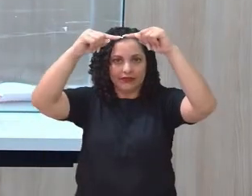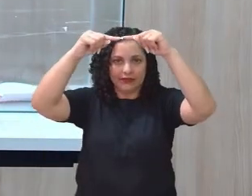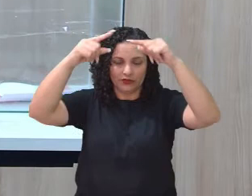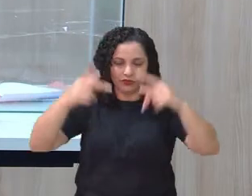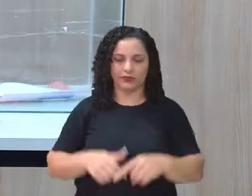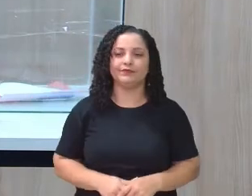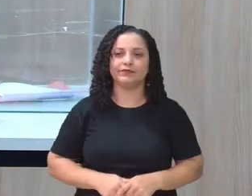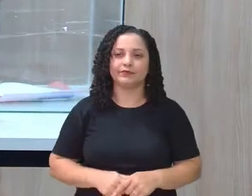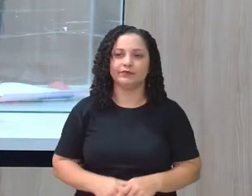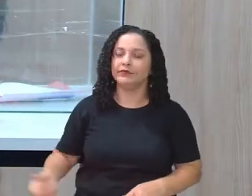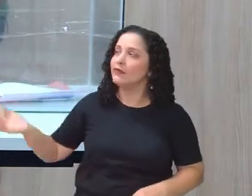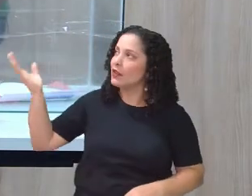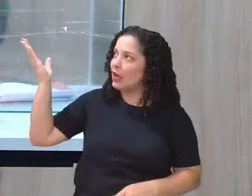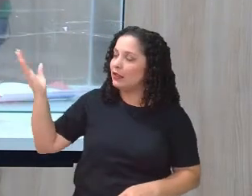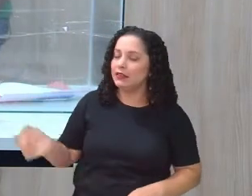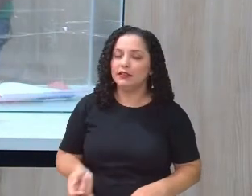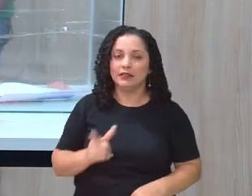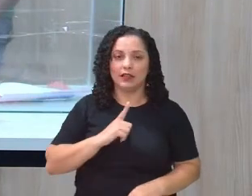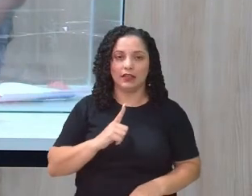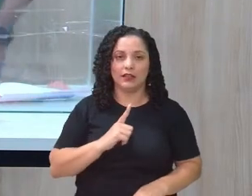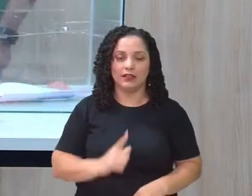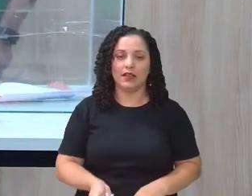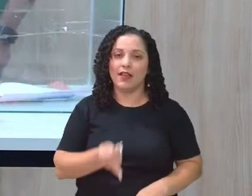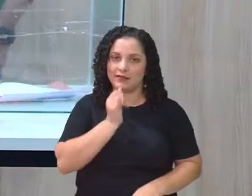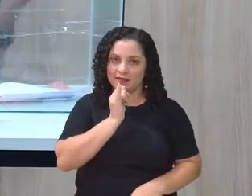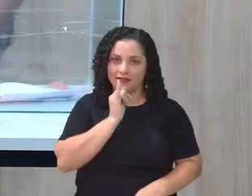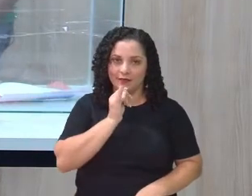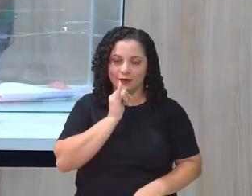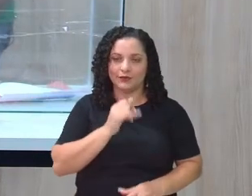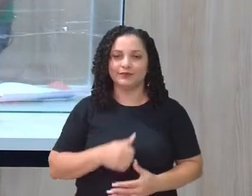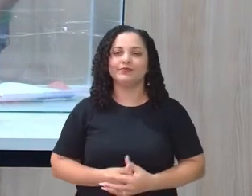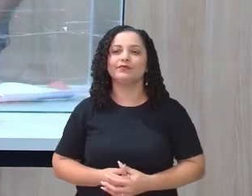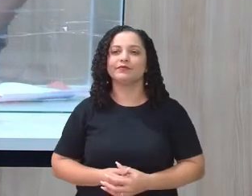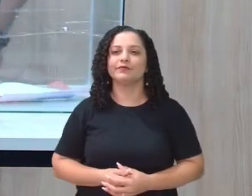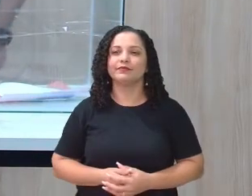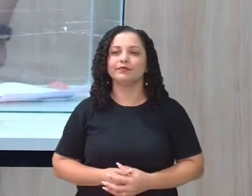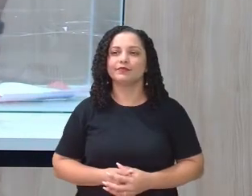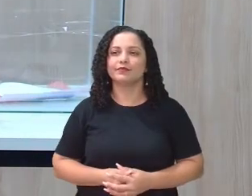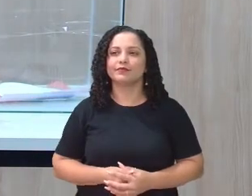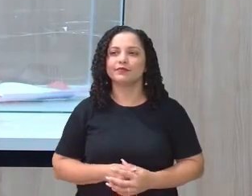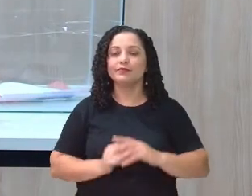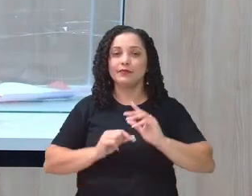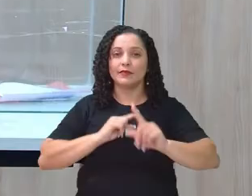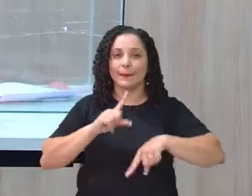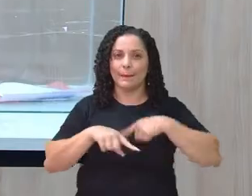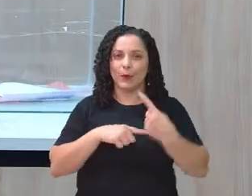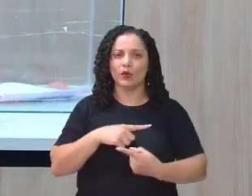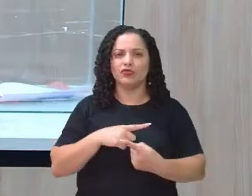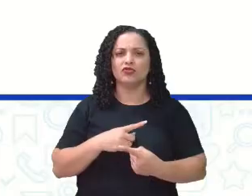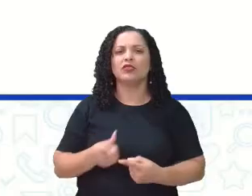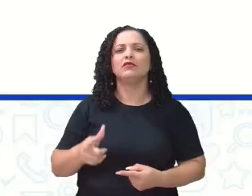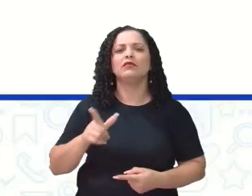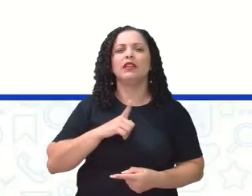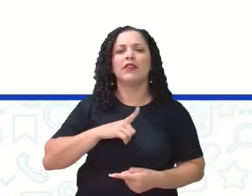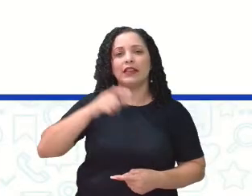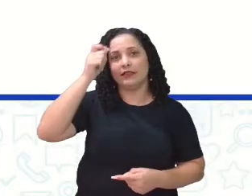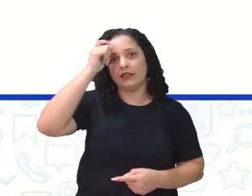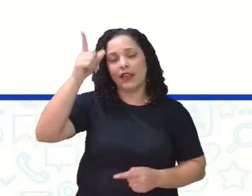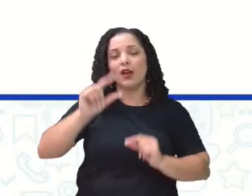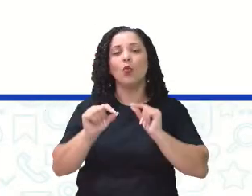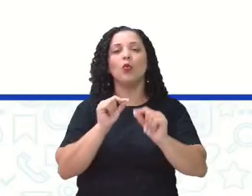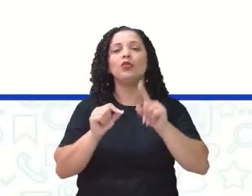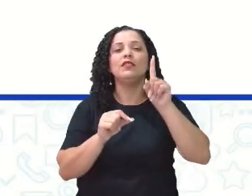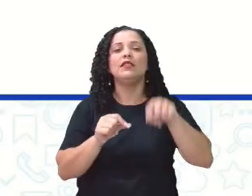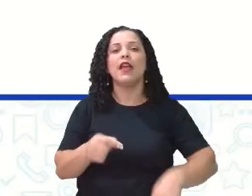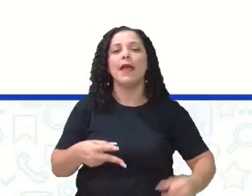exemplinho aí de uma linha poligonal fechada, certo? Depois, a gente definiu aí a ideia dos polígonos,